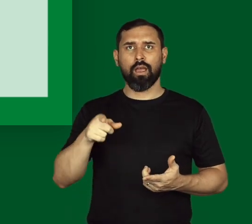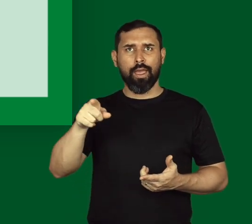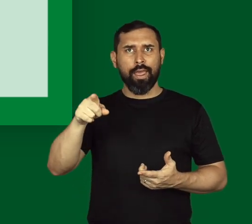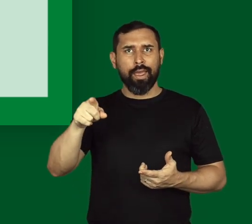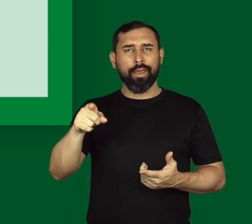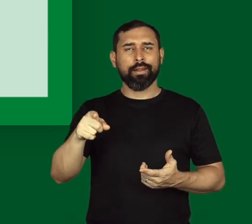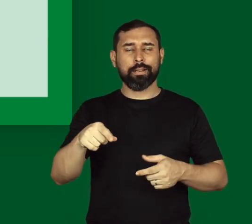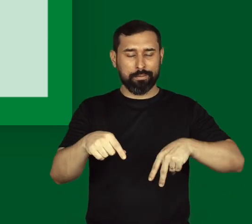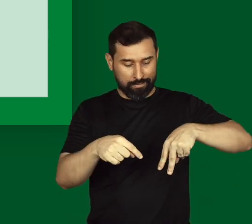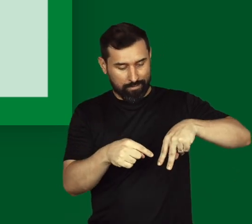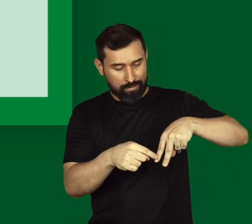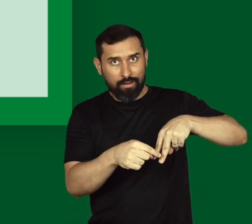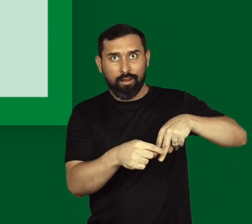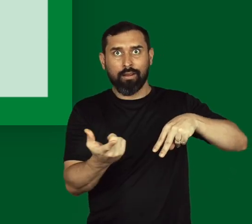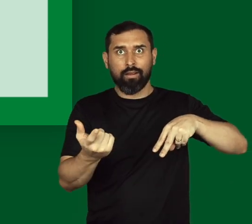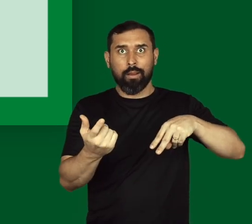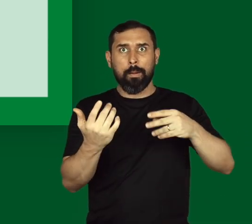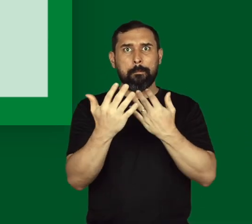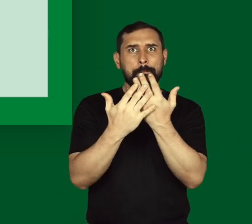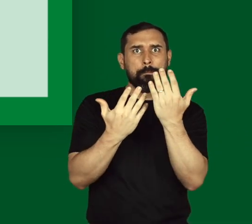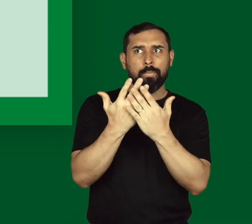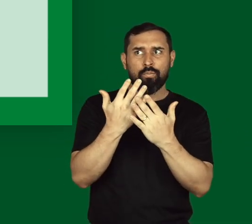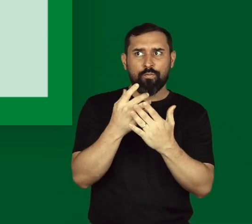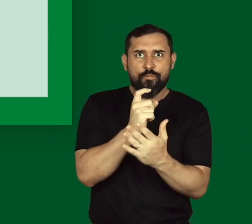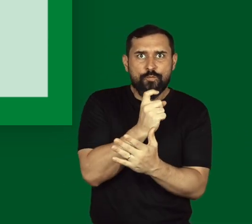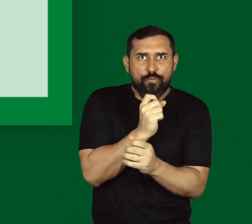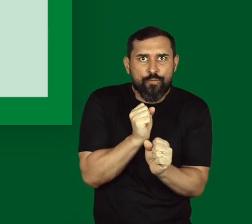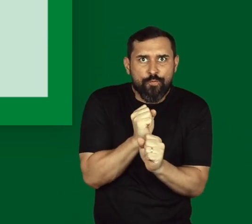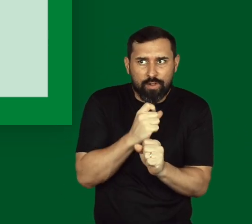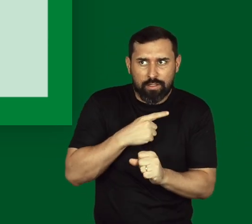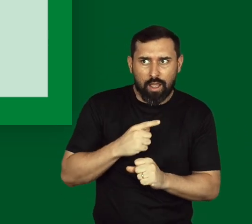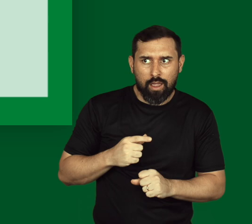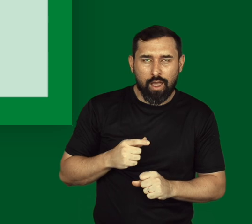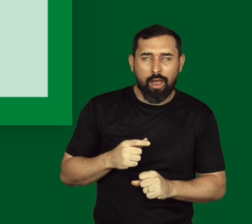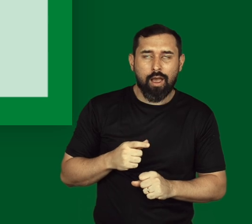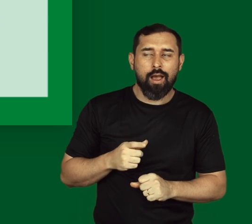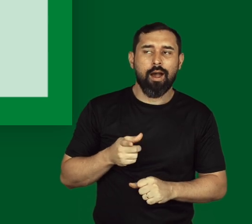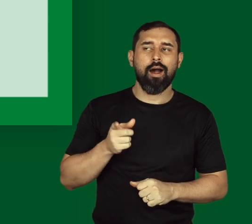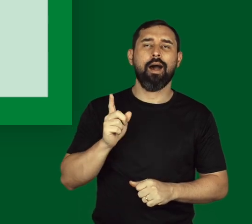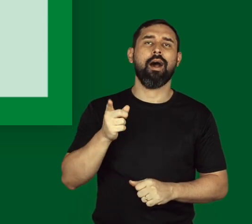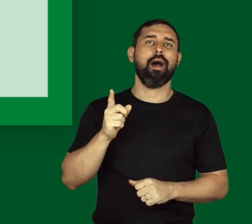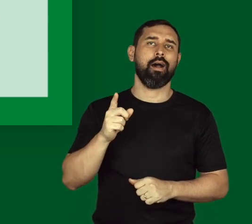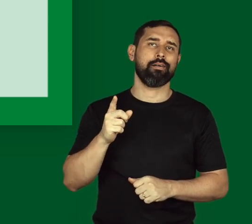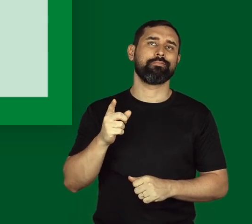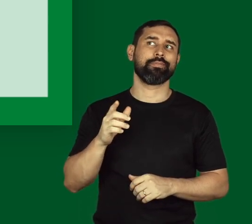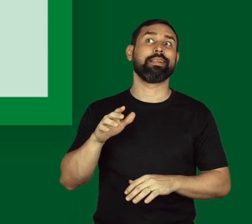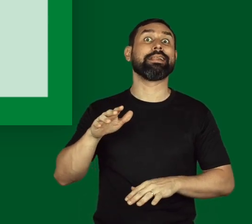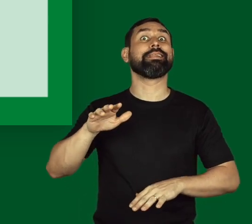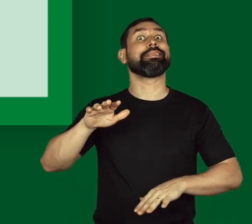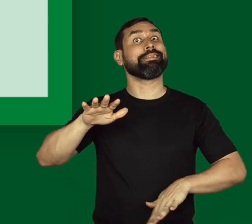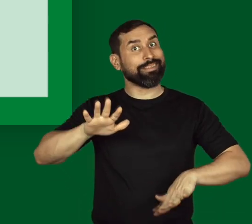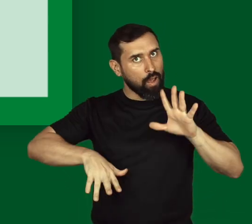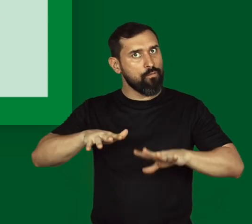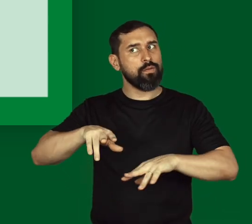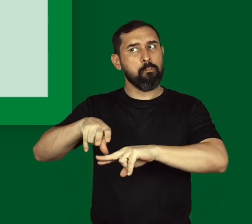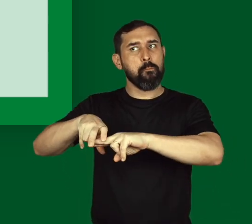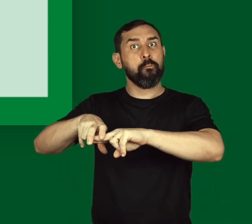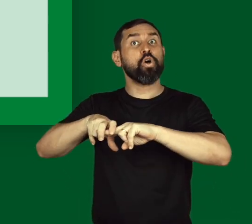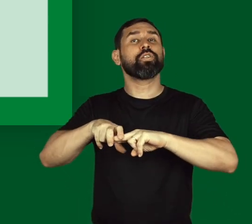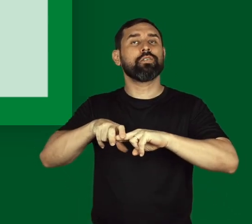extremidades frias. Então, numa situação dessa, a gente tem que lembrar que você pode